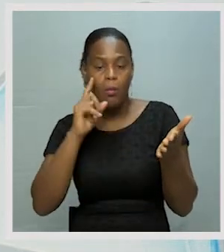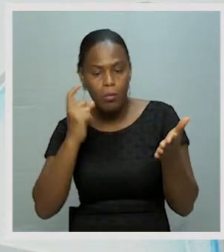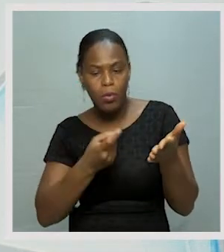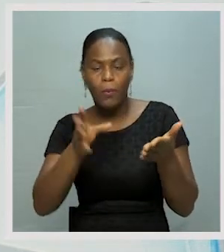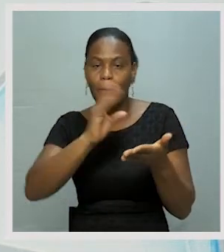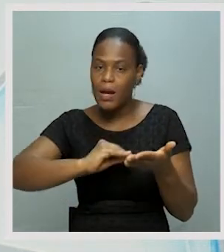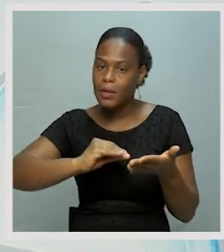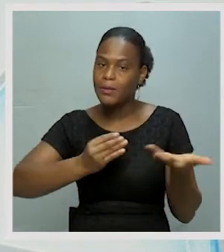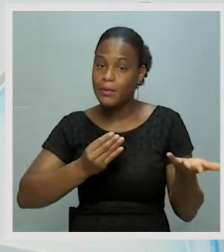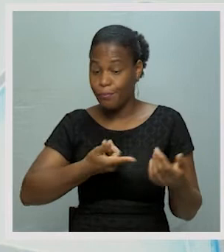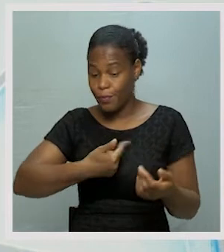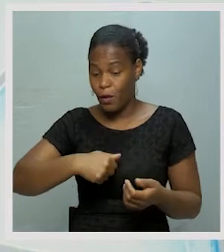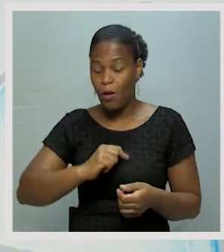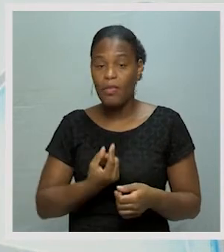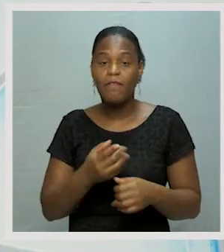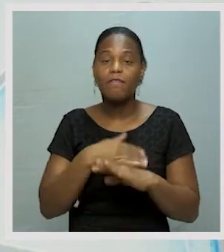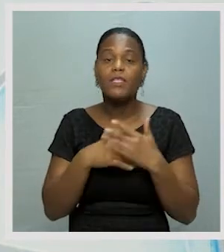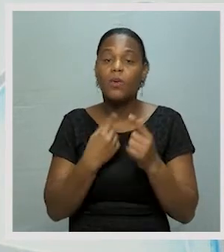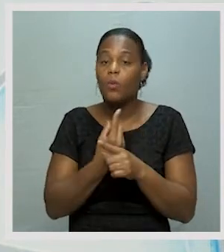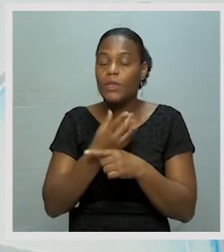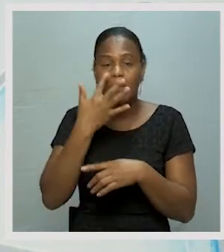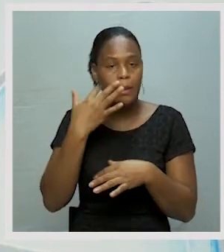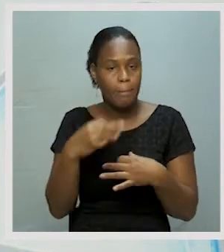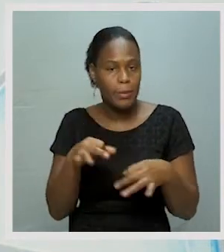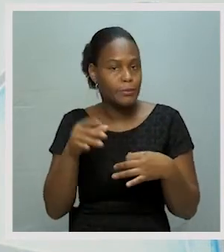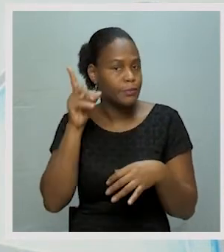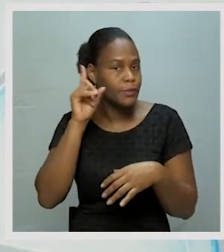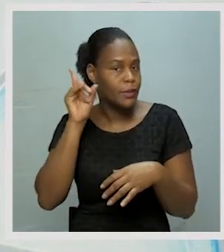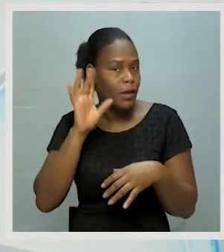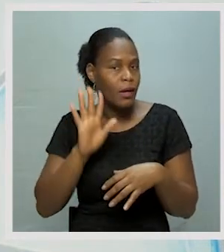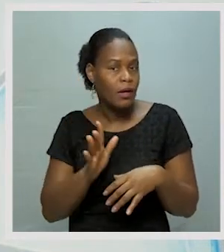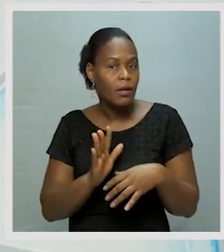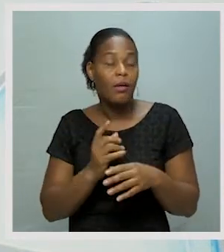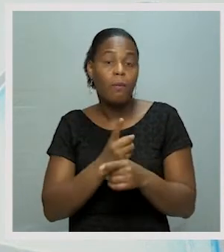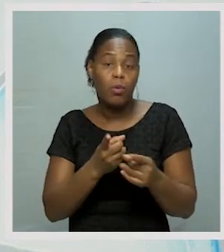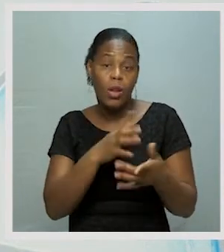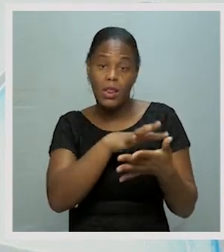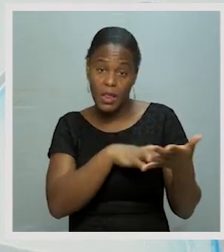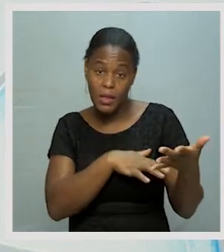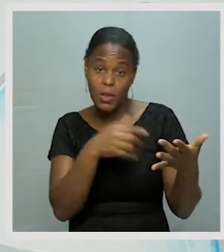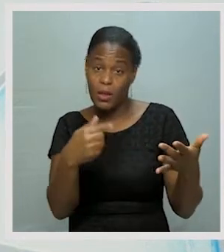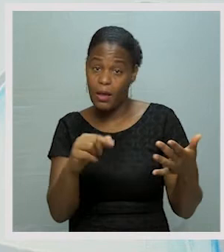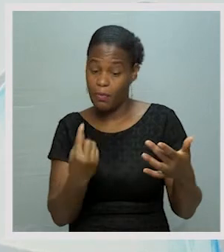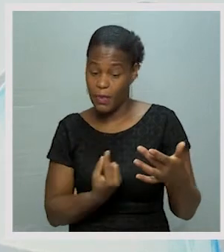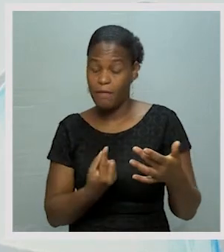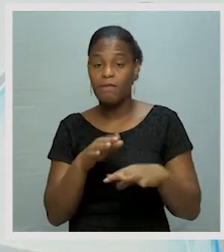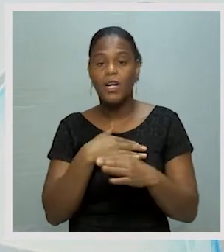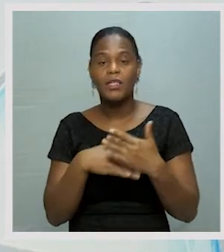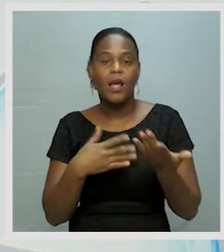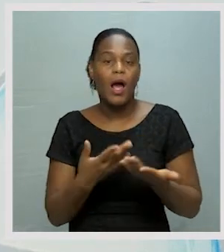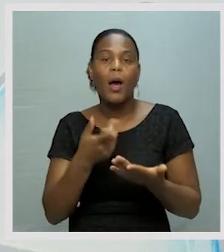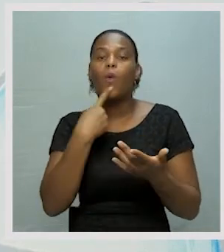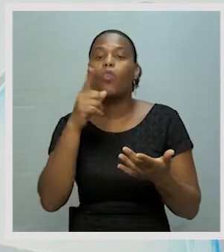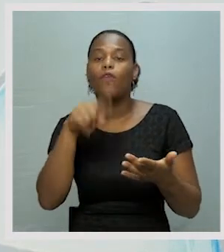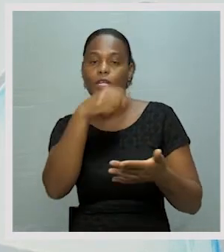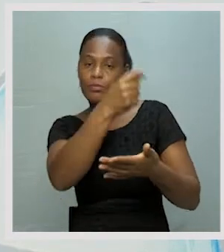E nós devemos fazer uma coisa muito simples e muito importante. Porque há textos que nós devemos fazer a sua reescrita. E